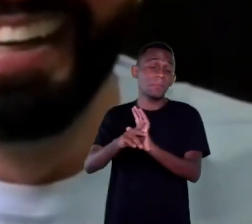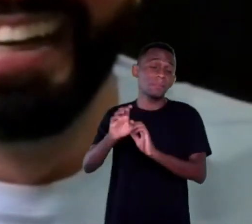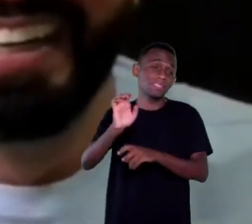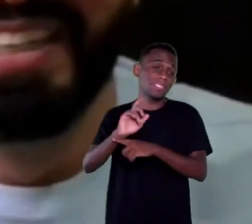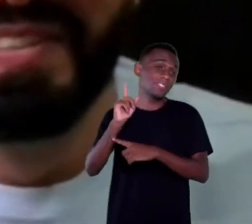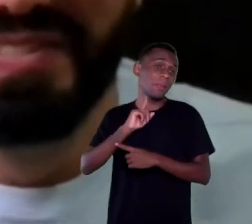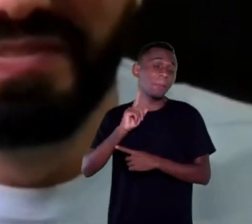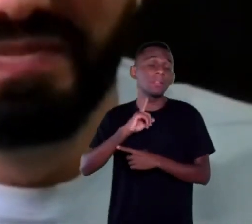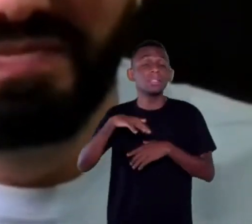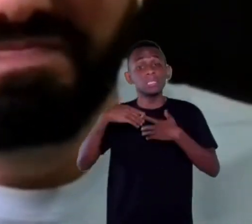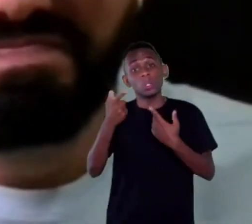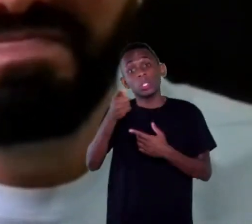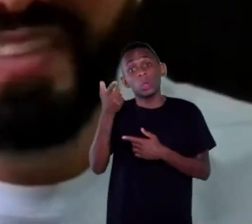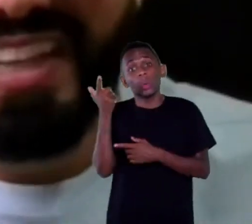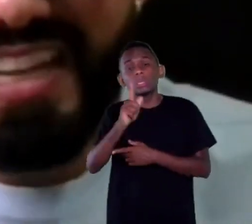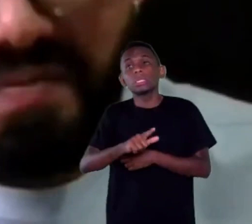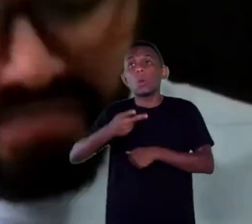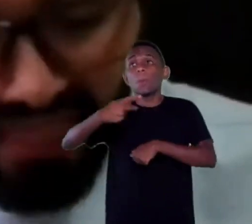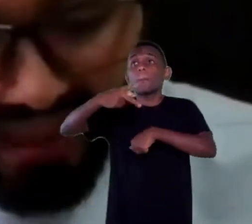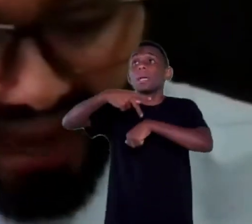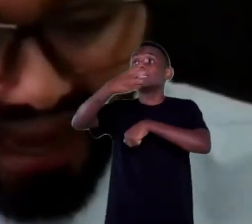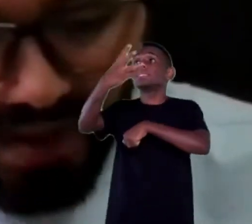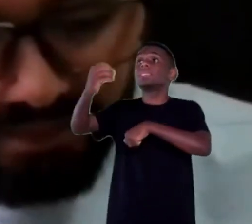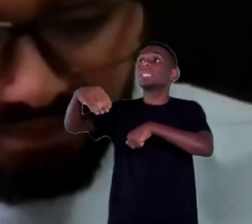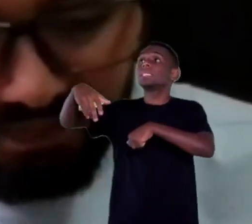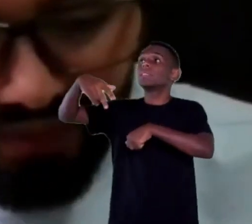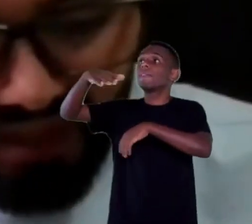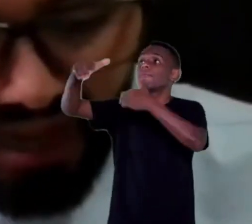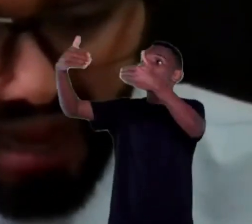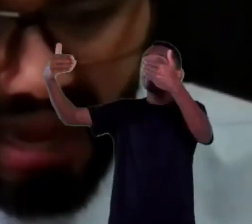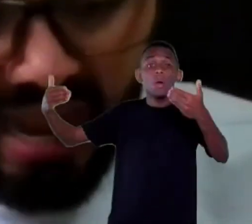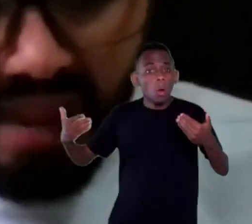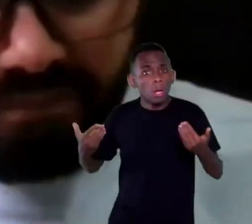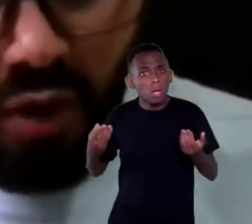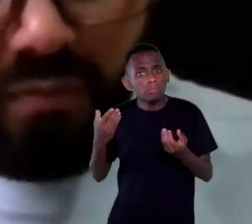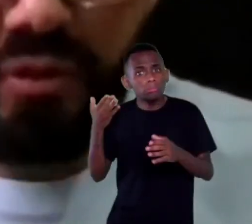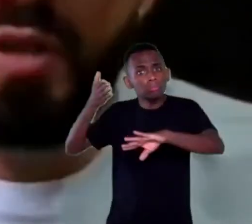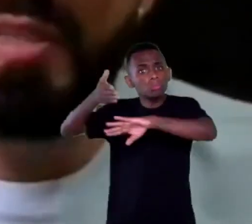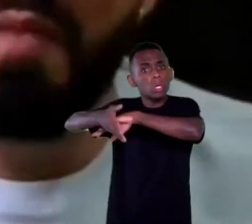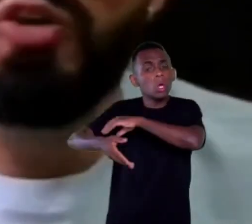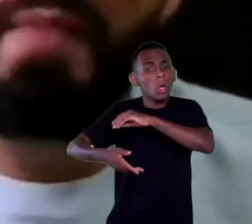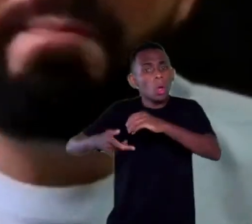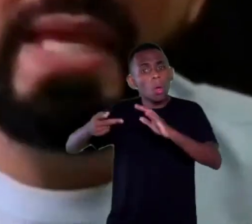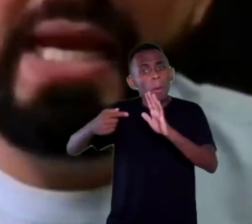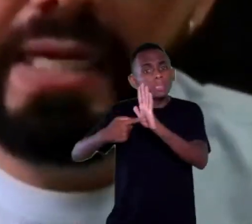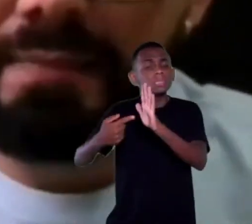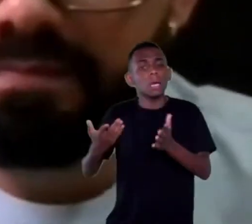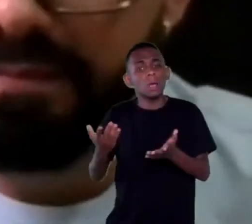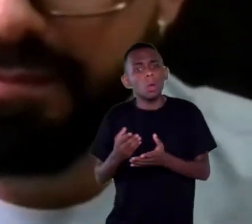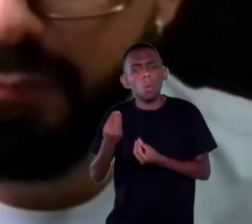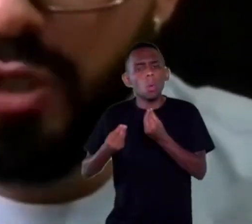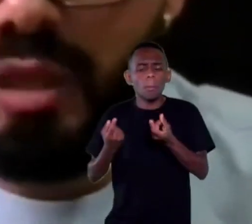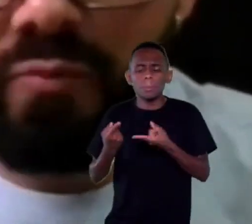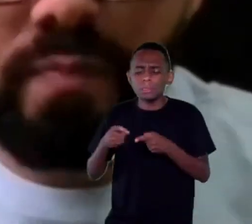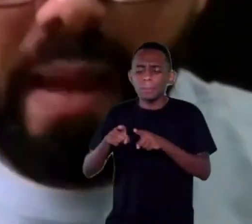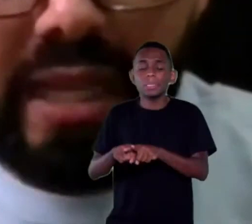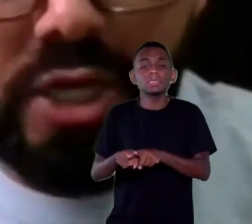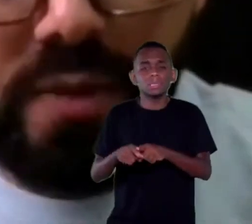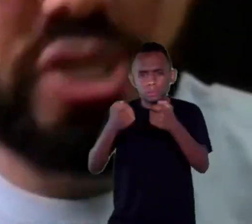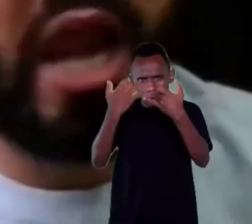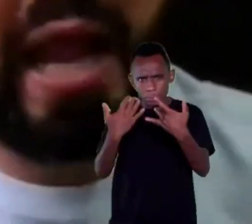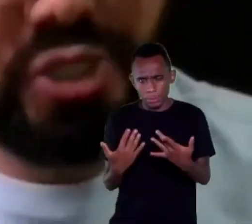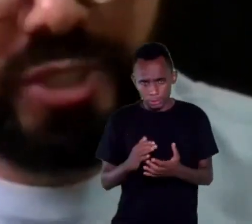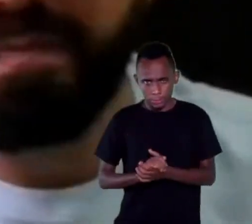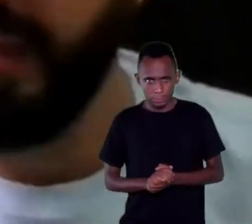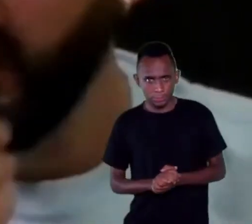levar esse livro para 30 países. Como que foi, como que é essa parceria, assim, com nós temos uma amiga,